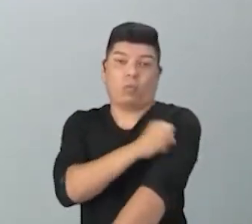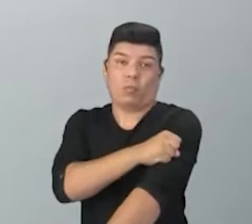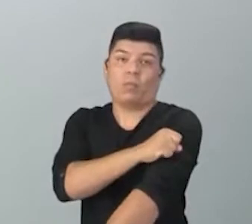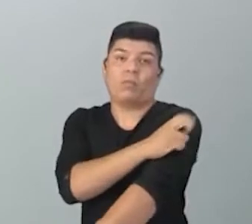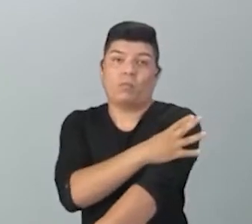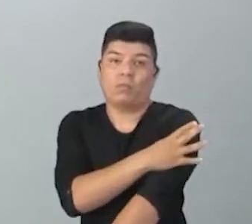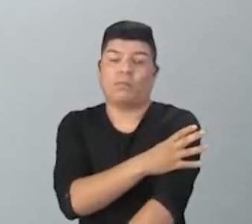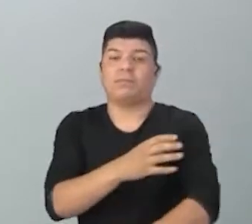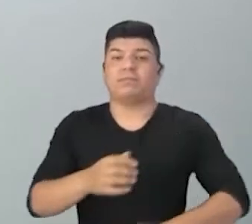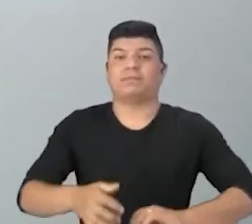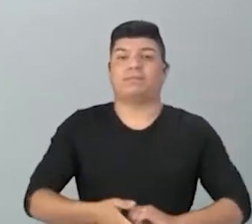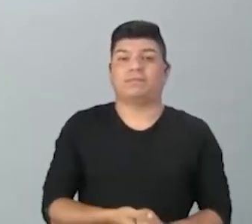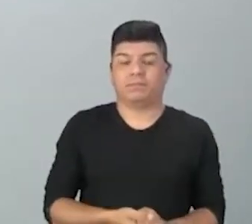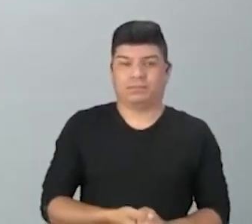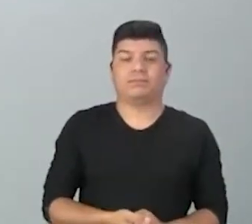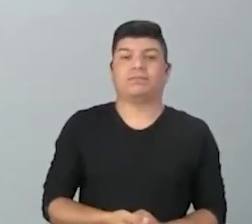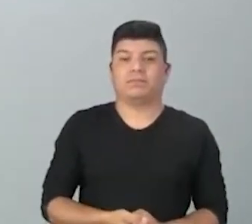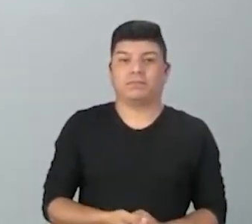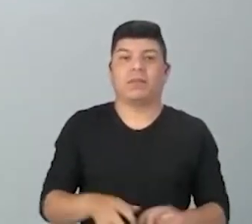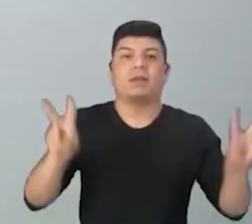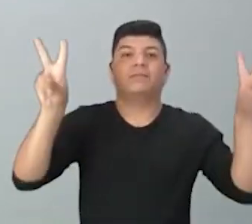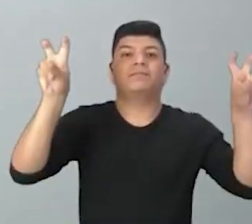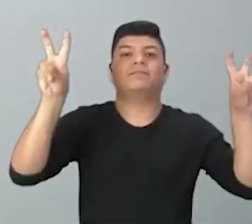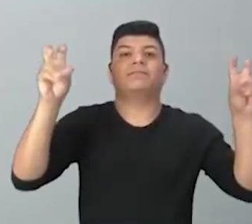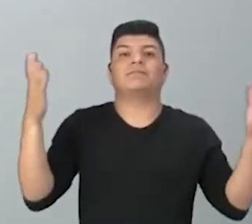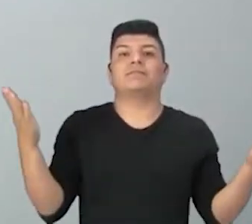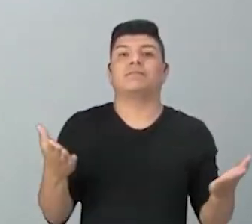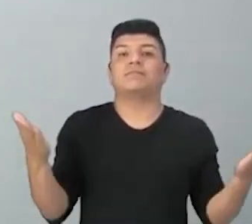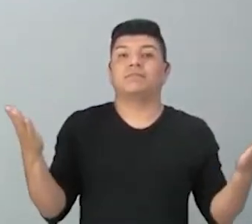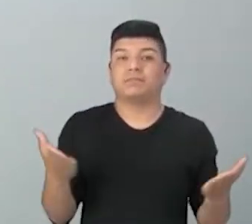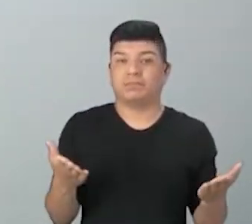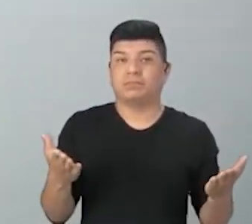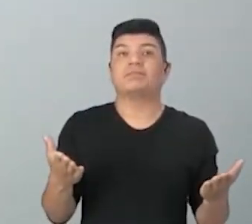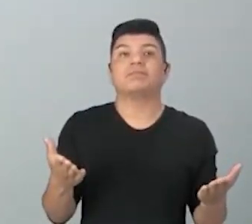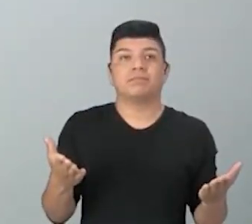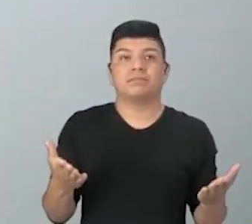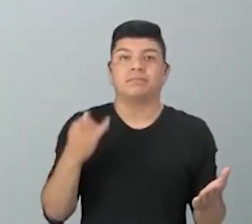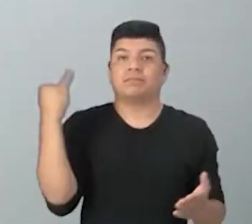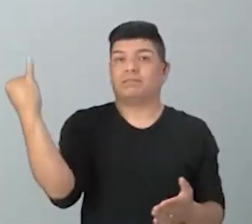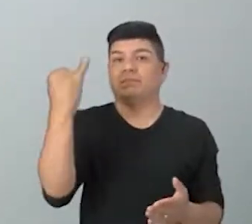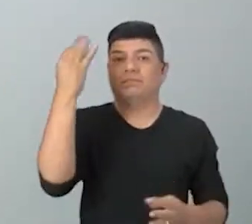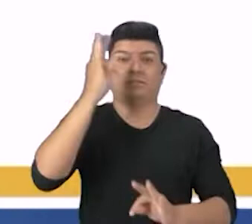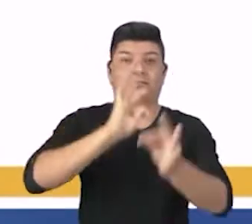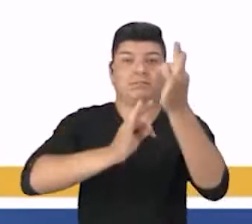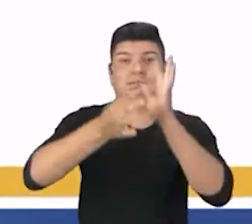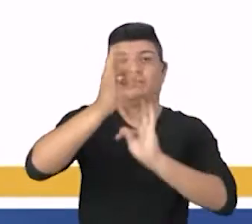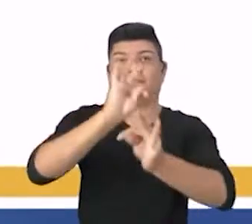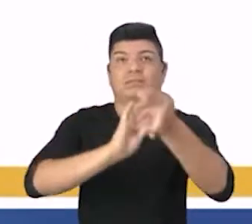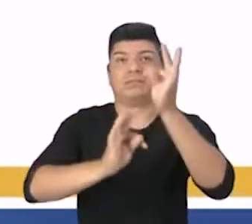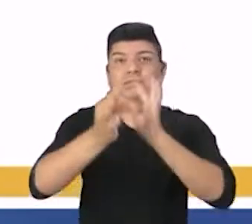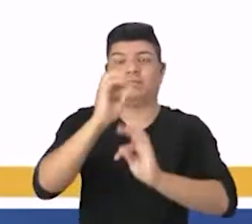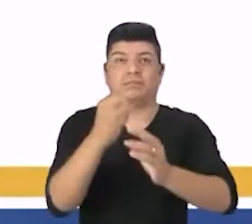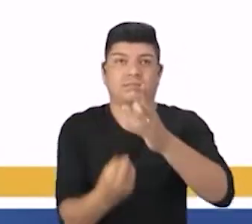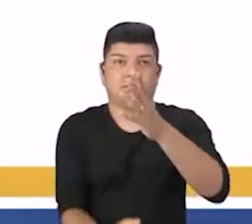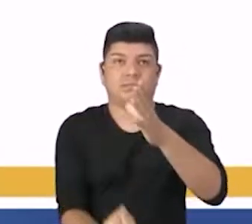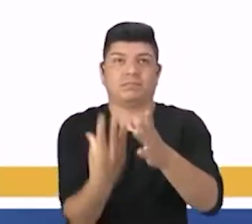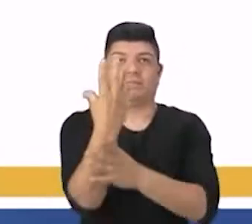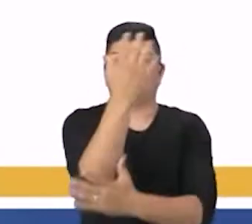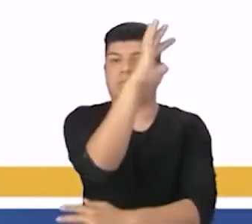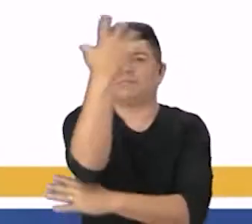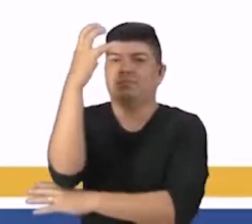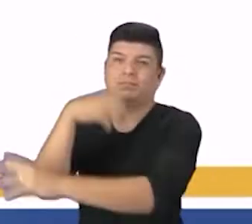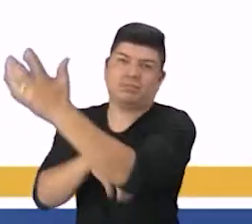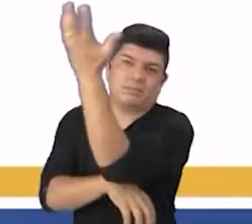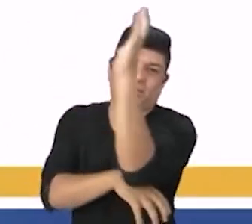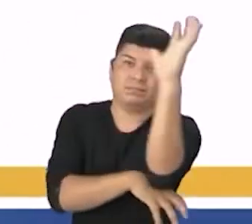8º ano do Ensino Fundamental e a nossa temática de estudo é o papel das tecnologias na construção de